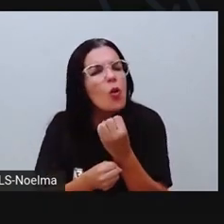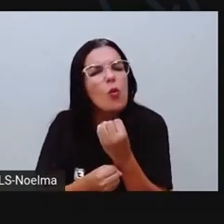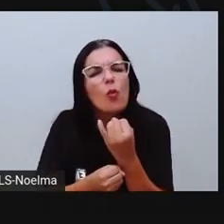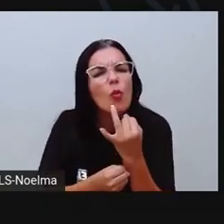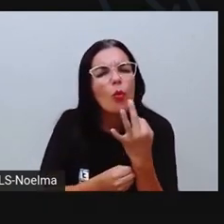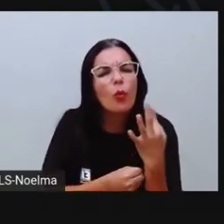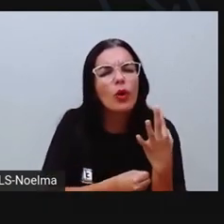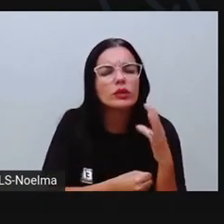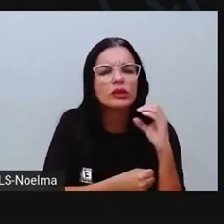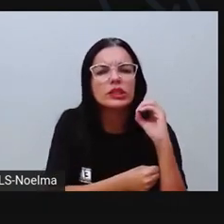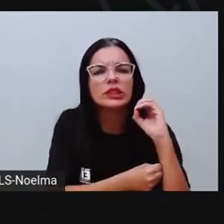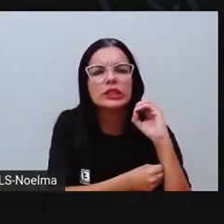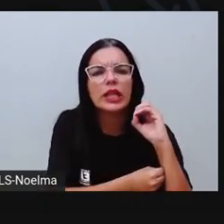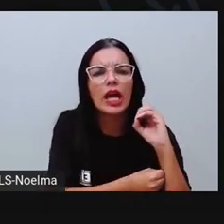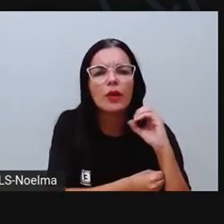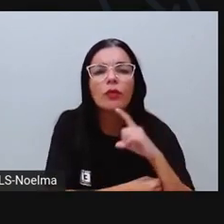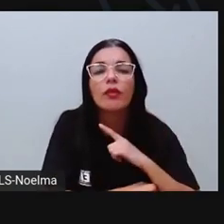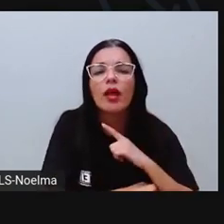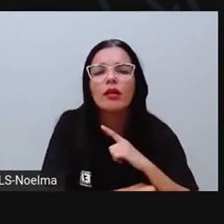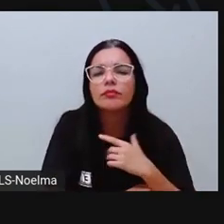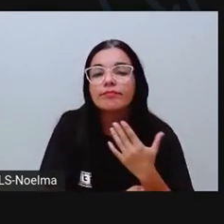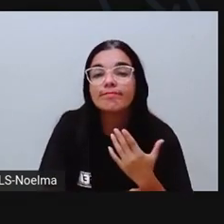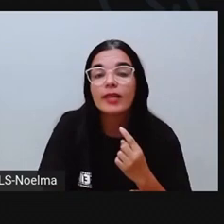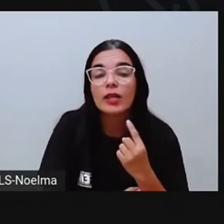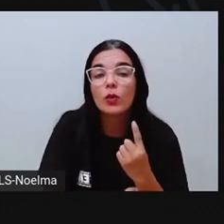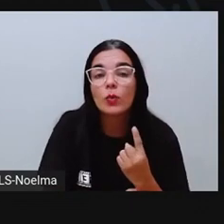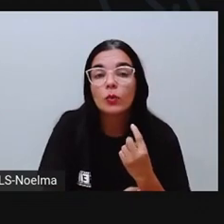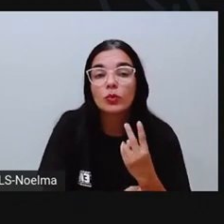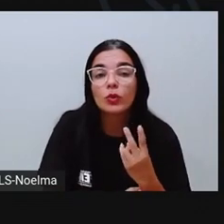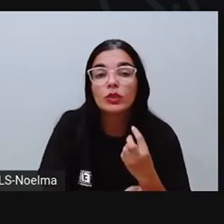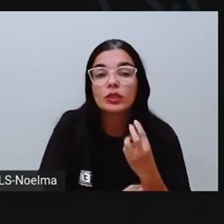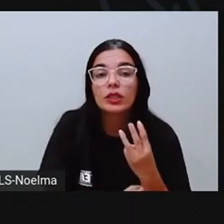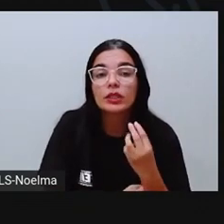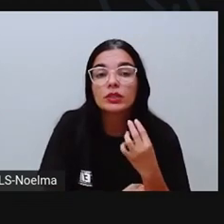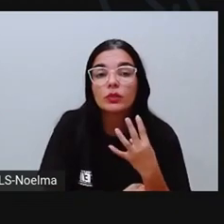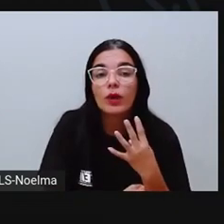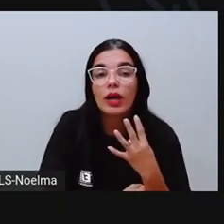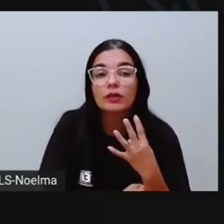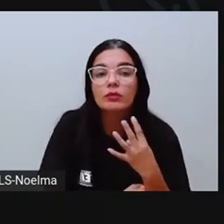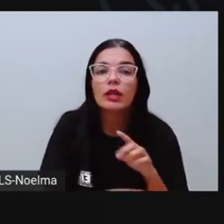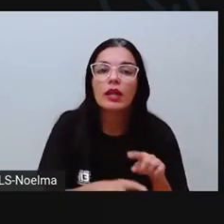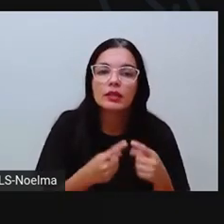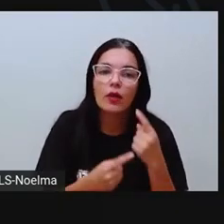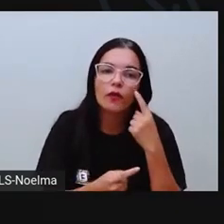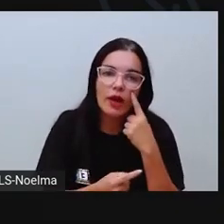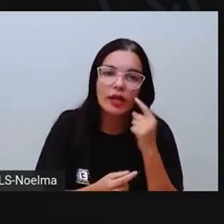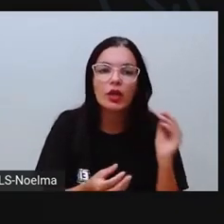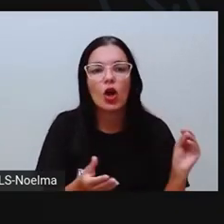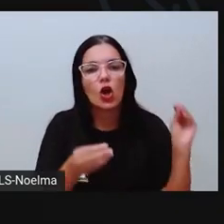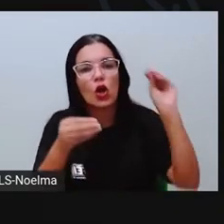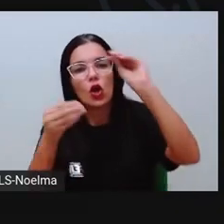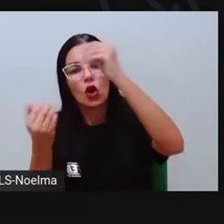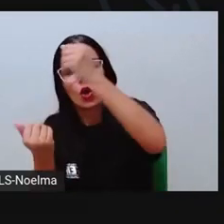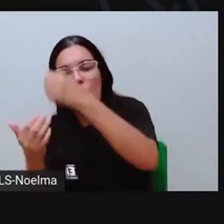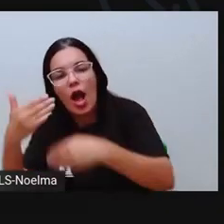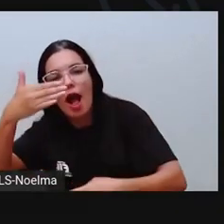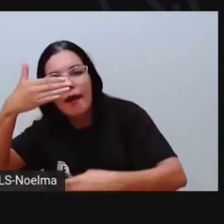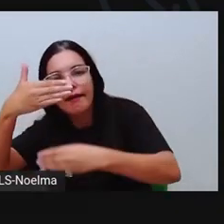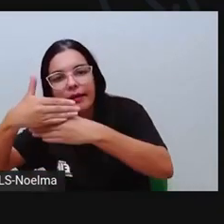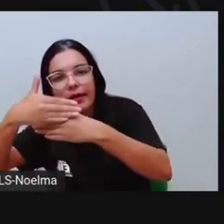zeros tem esse número. 1, 2, 3, 4 zeros. E aqui eu também vou colocar, ó,